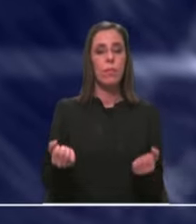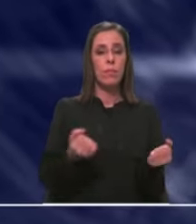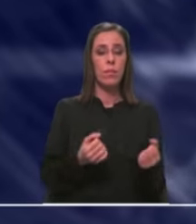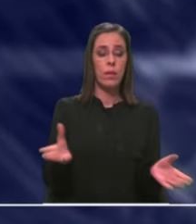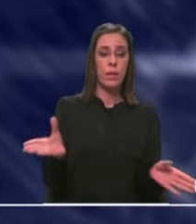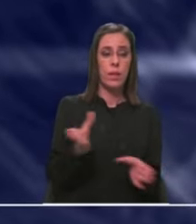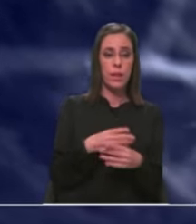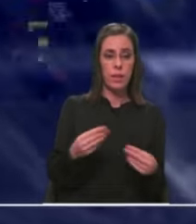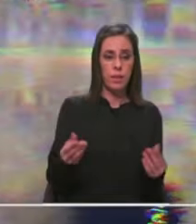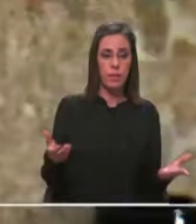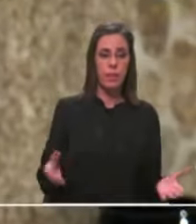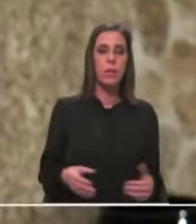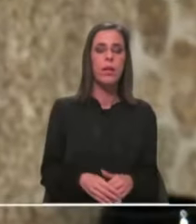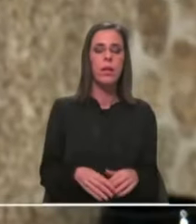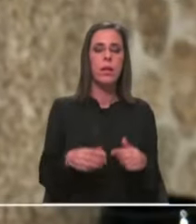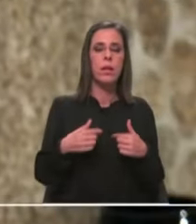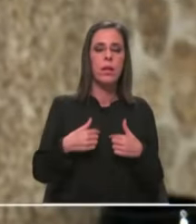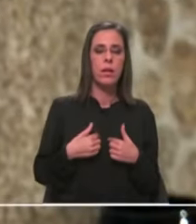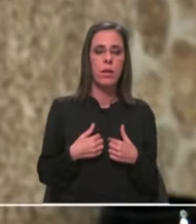o carro tinha desaparecido.